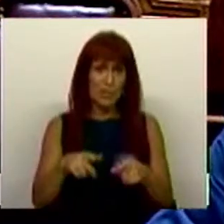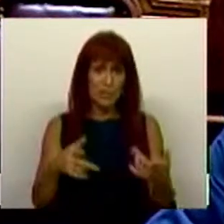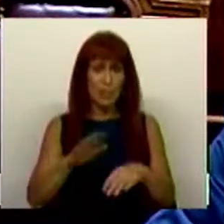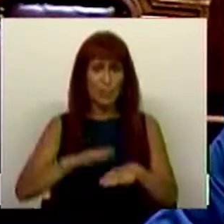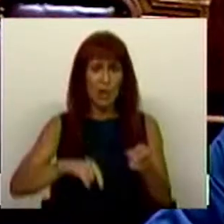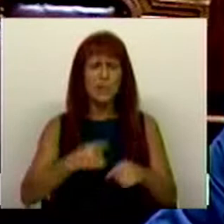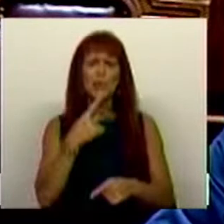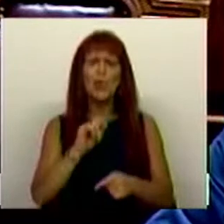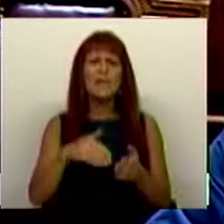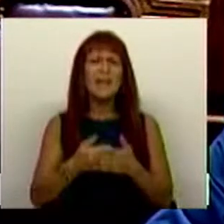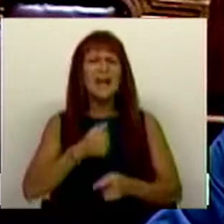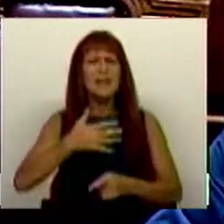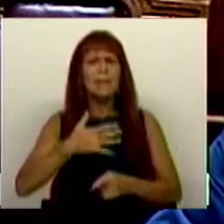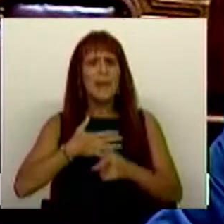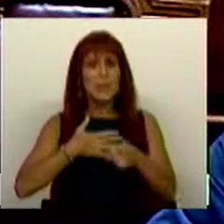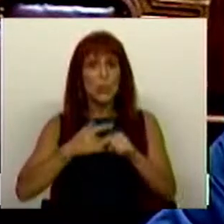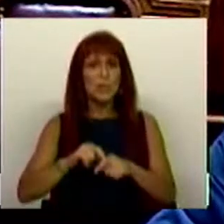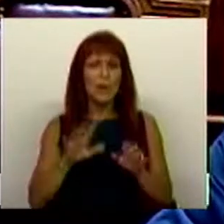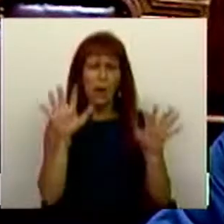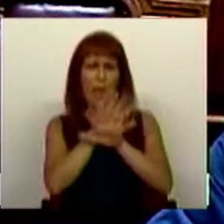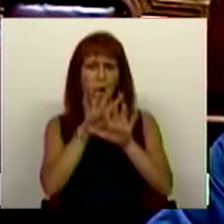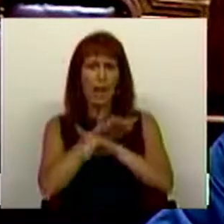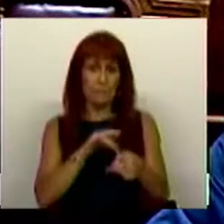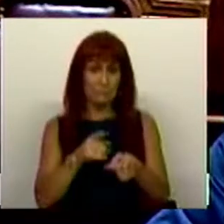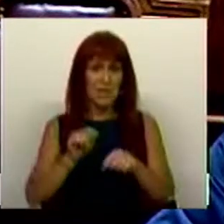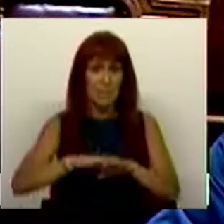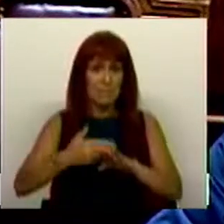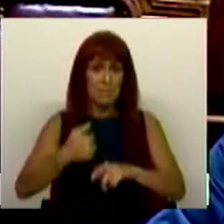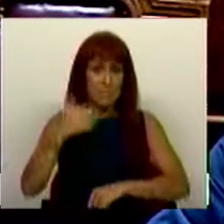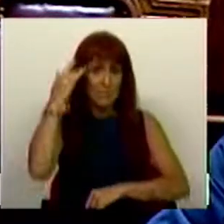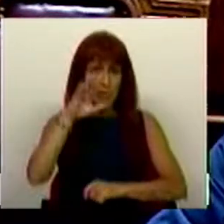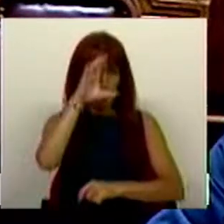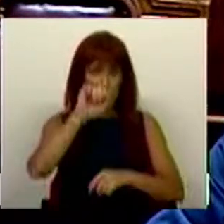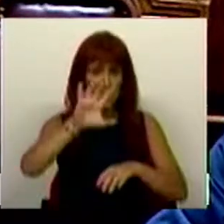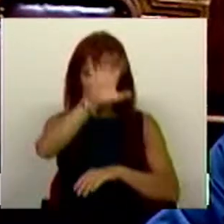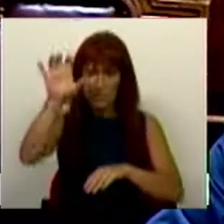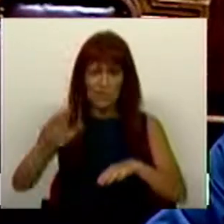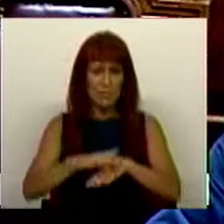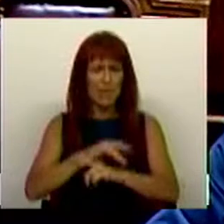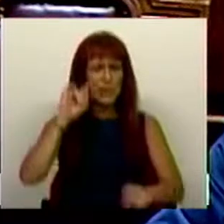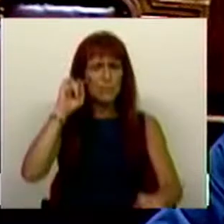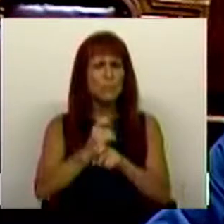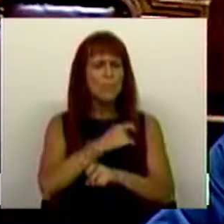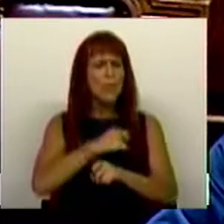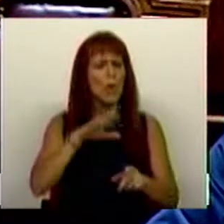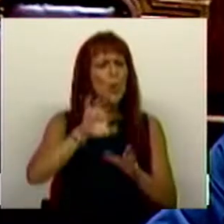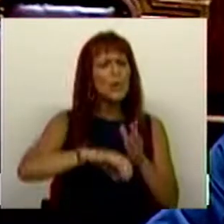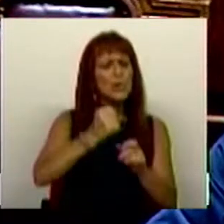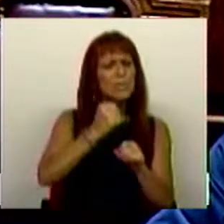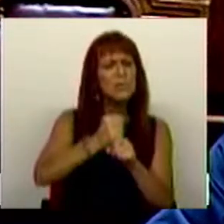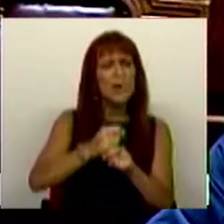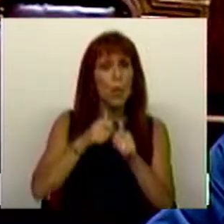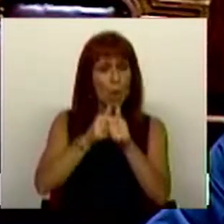pelas denominadas empresas de fachada e reforça a capacidade dos Estados-membros em fiscalizar as condições de trabalho e